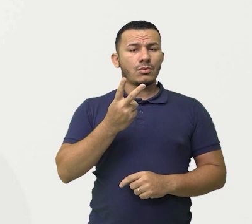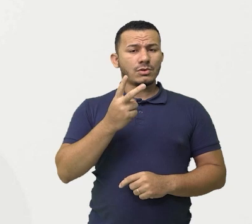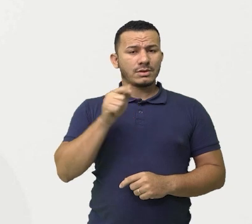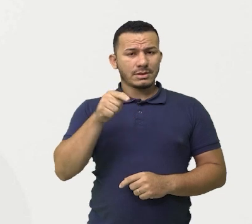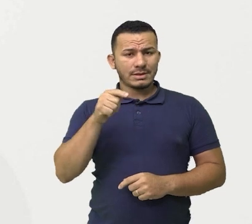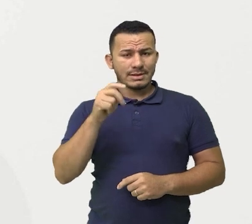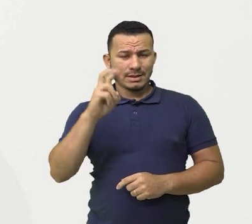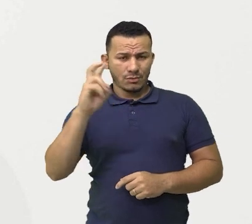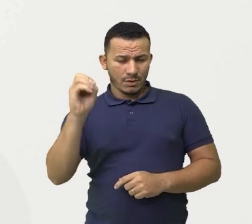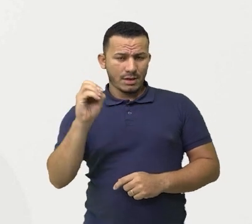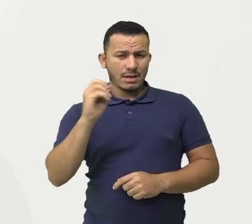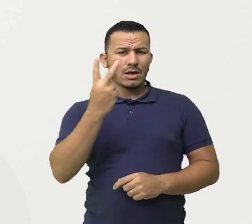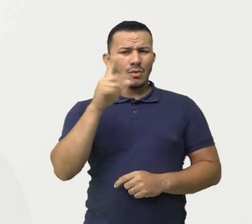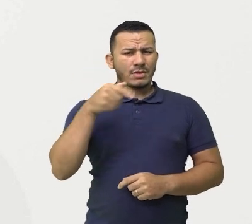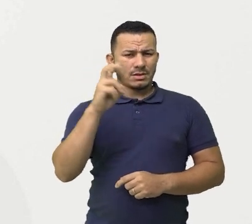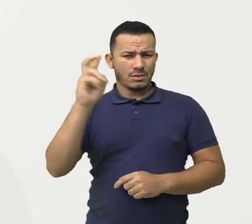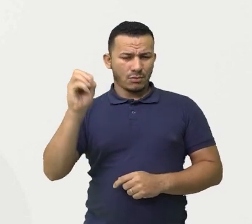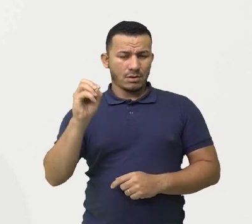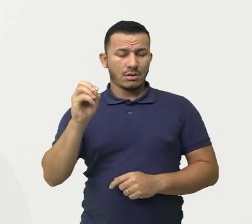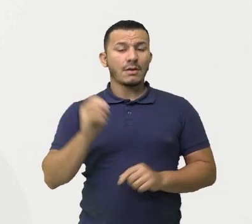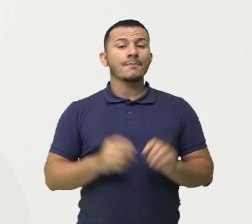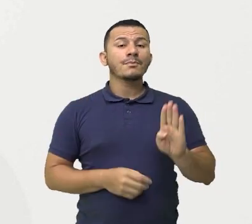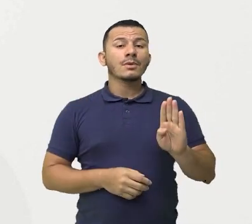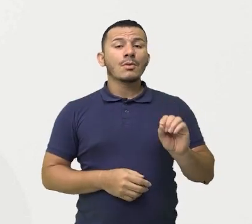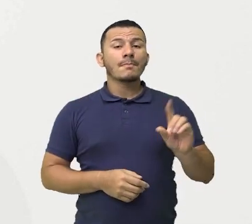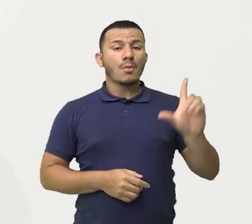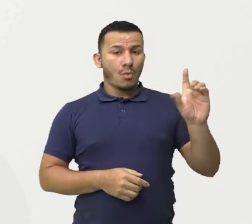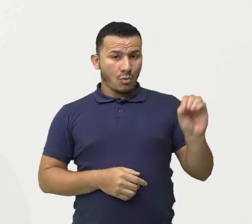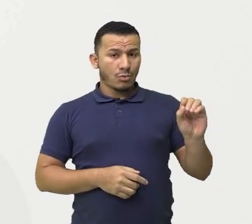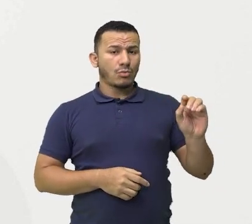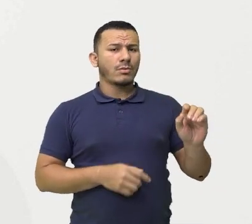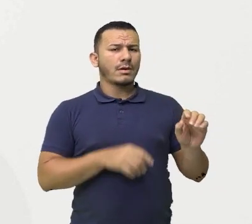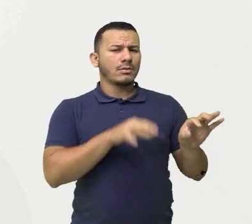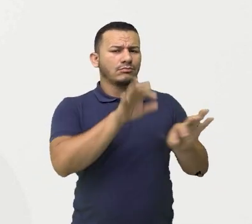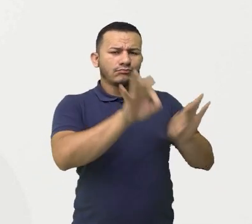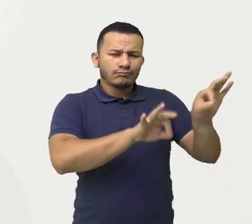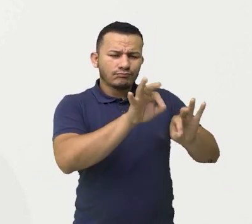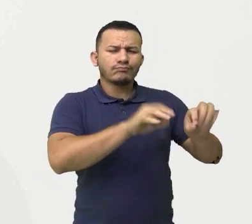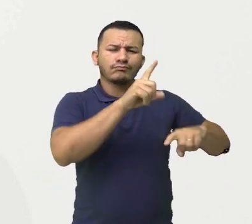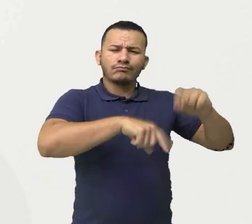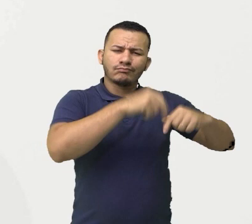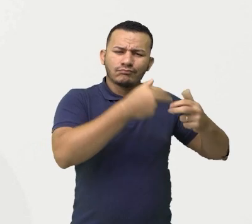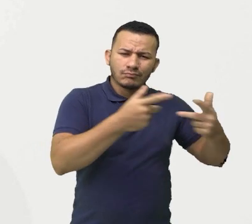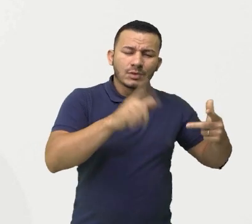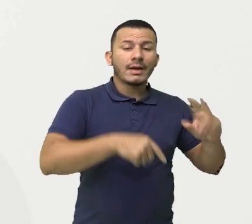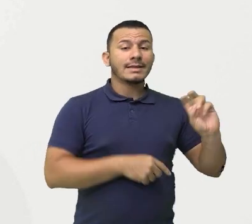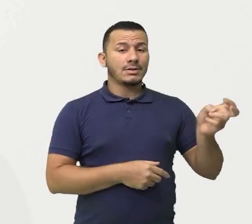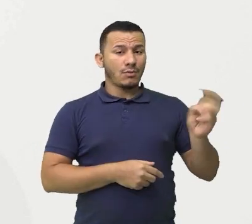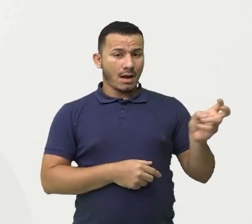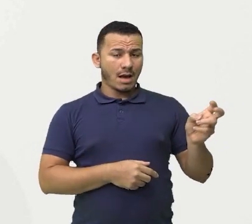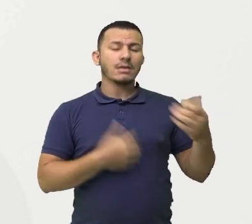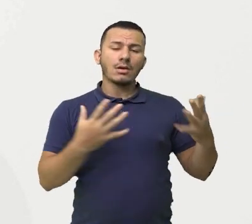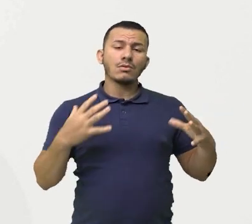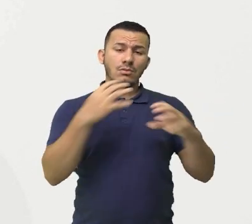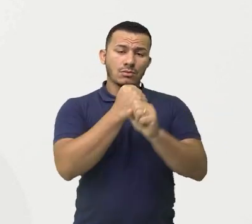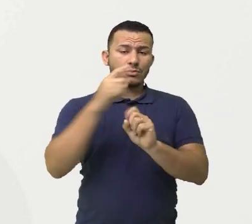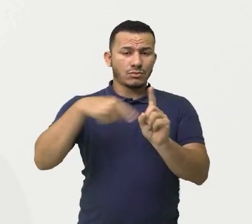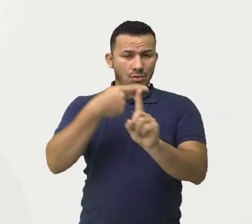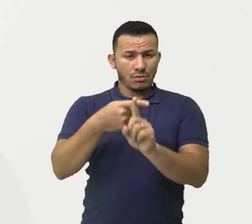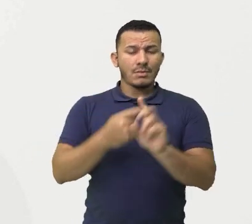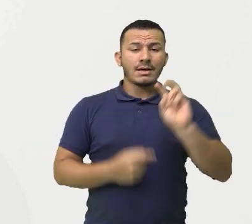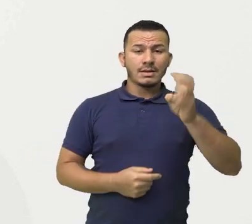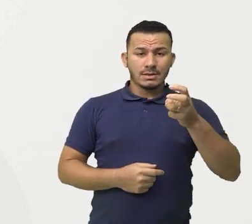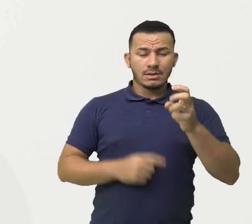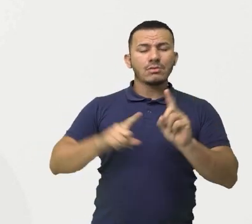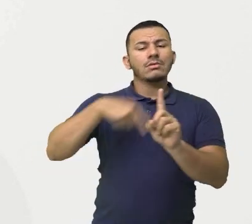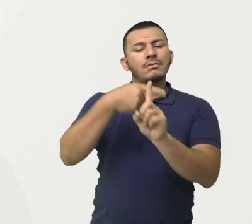e o produto, olha, custa R$5, o custo de produção é R$5, é só a gente somar, então. R$5 mais